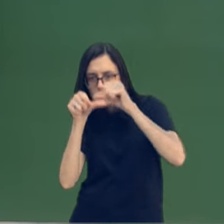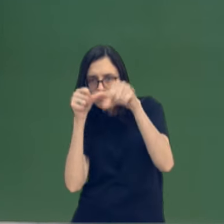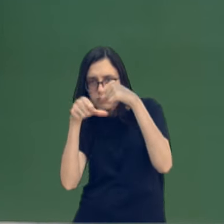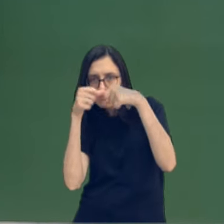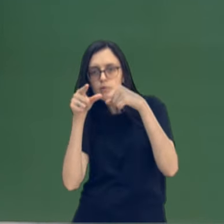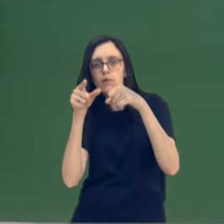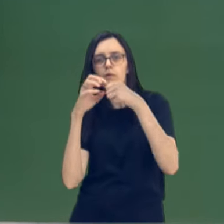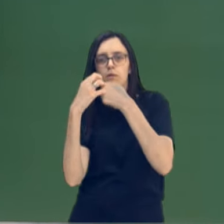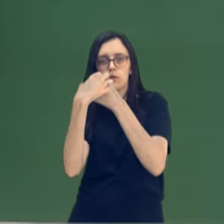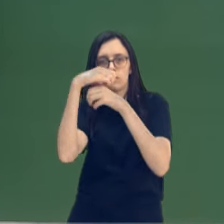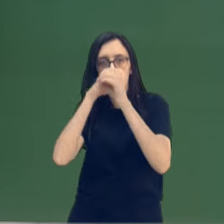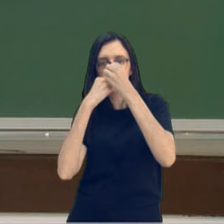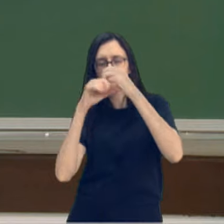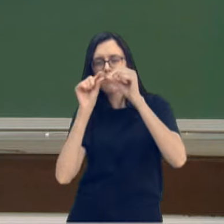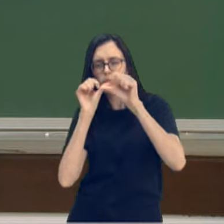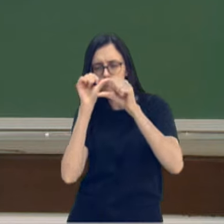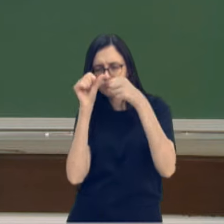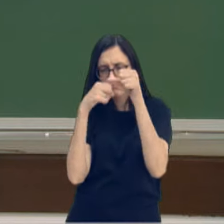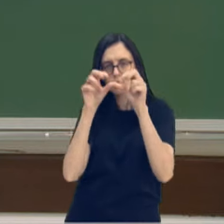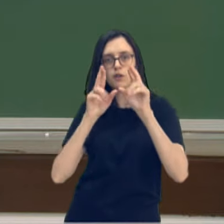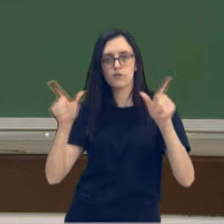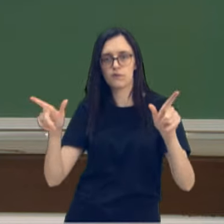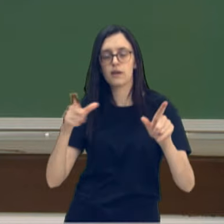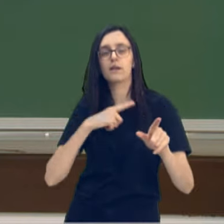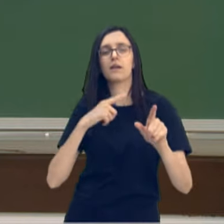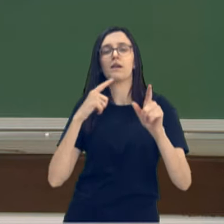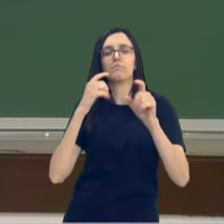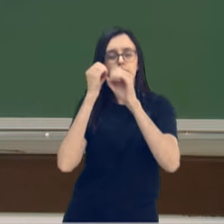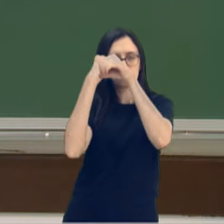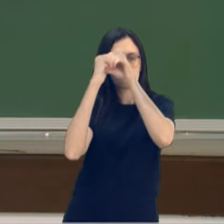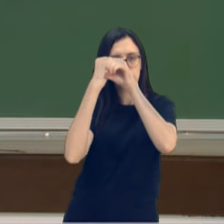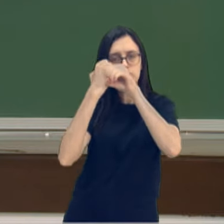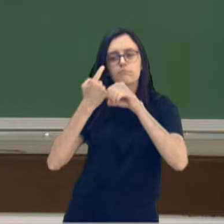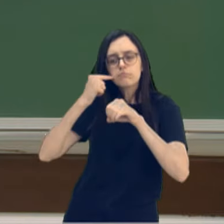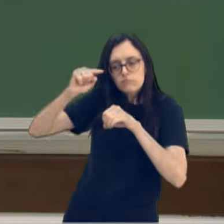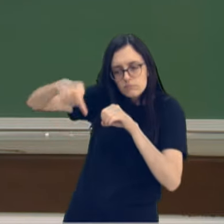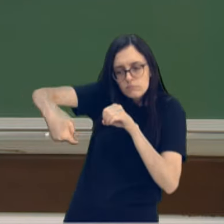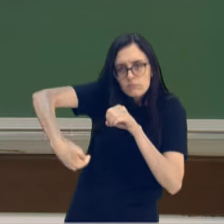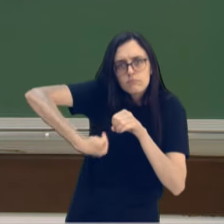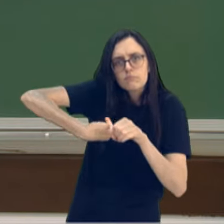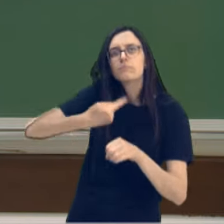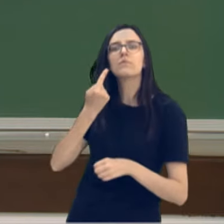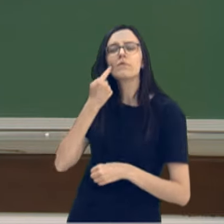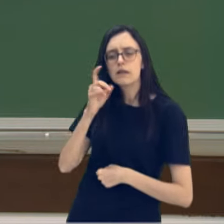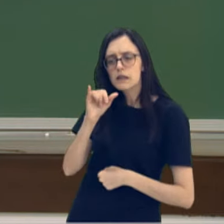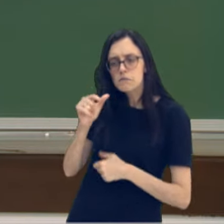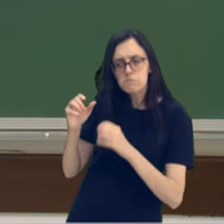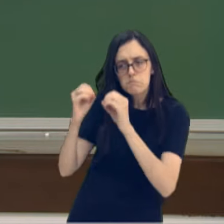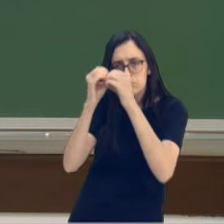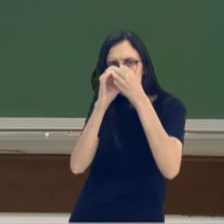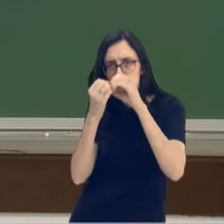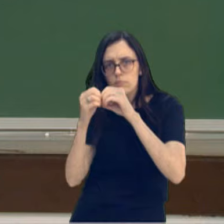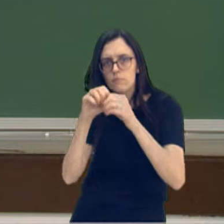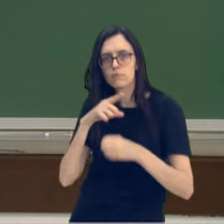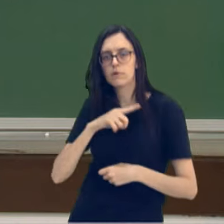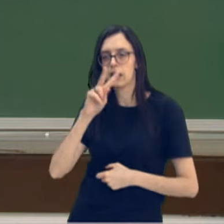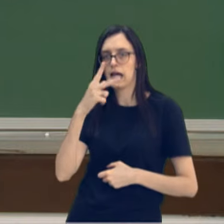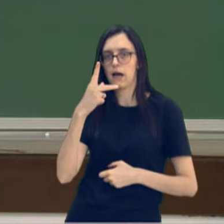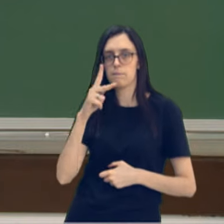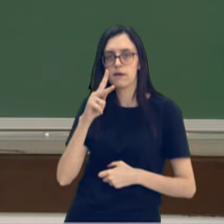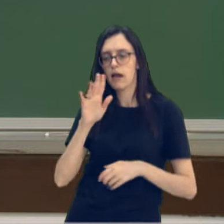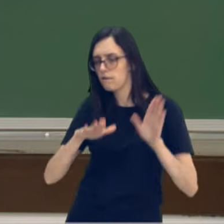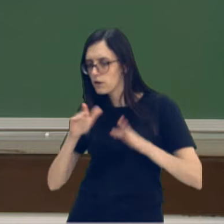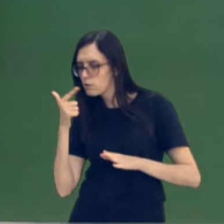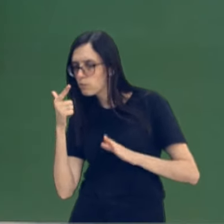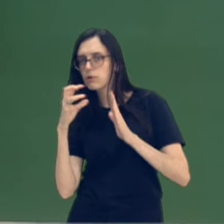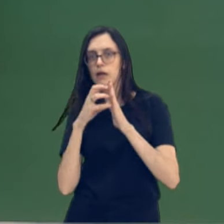células começam a ficar um pouco diferentes. E o exame analisa o formato que essas células estão e ele pode prever se existe o HPV ali sem ver o